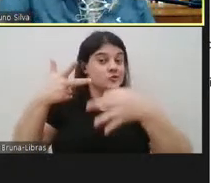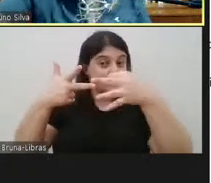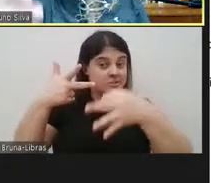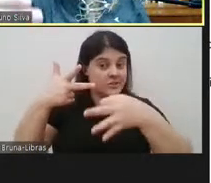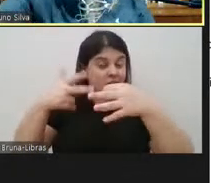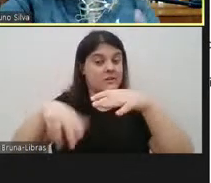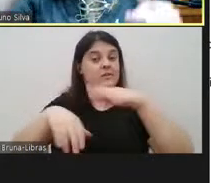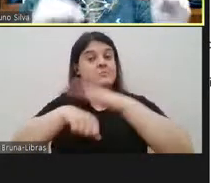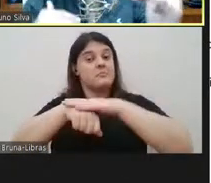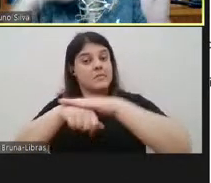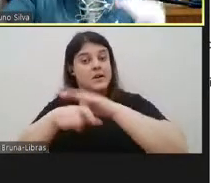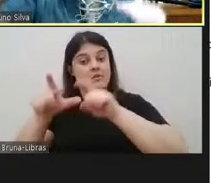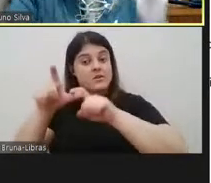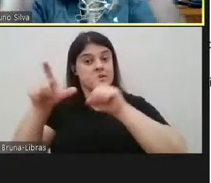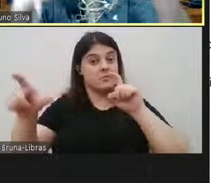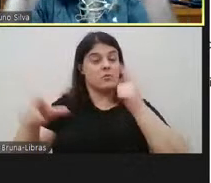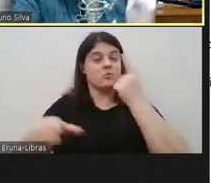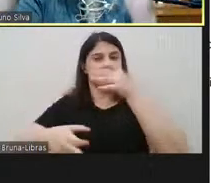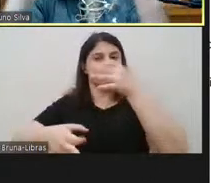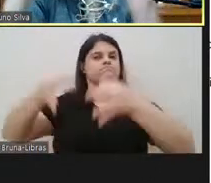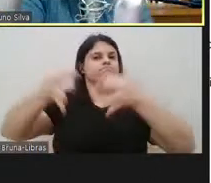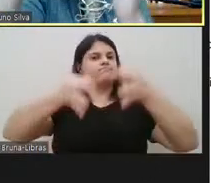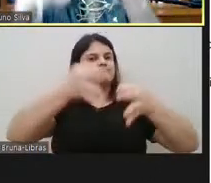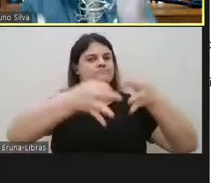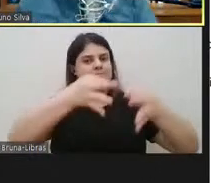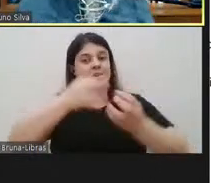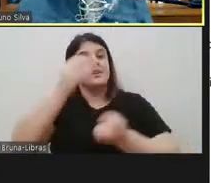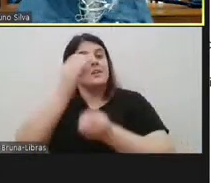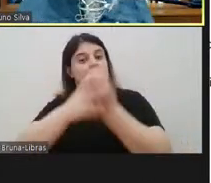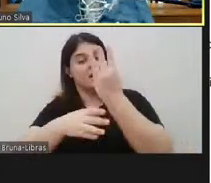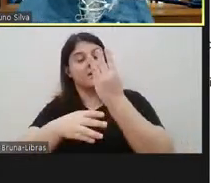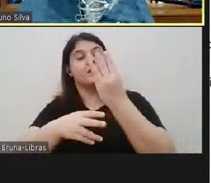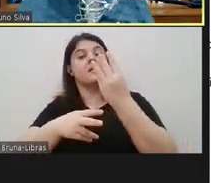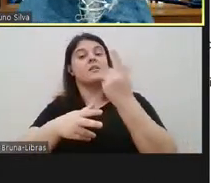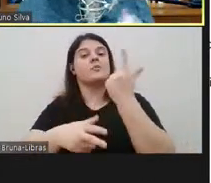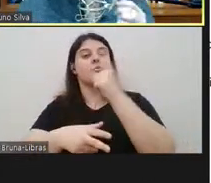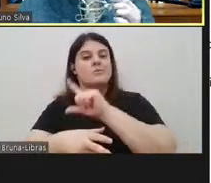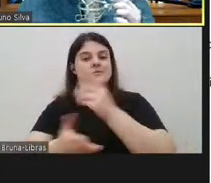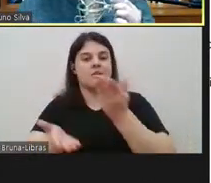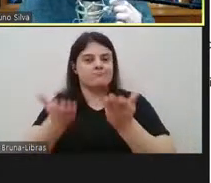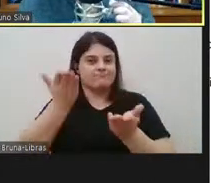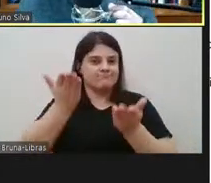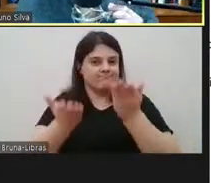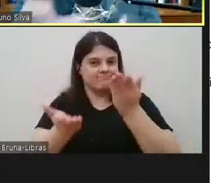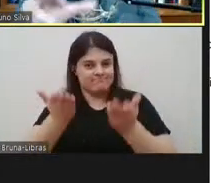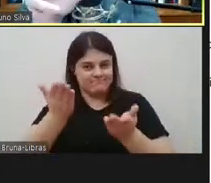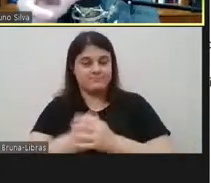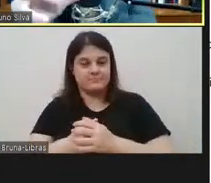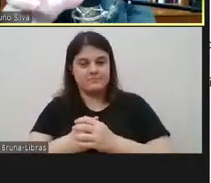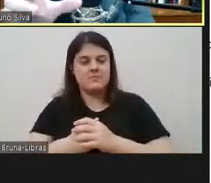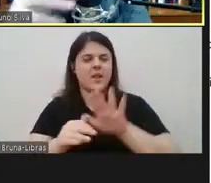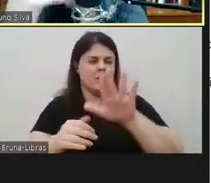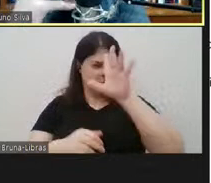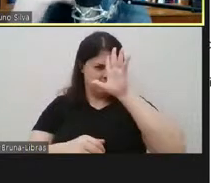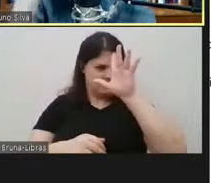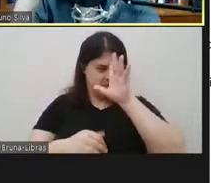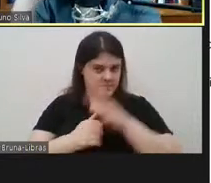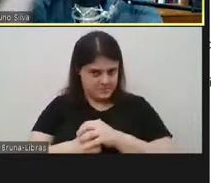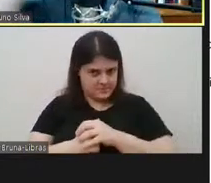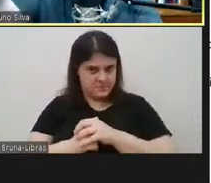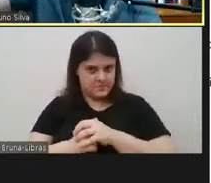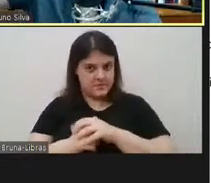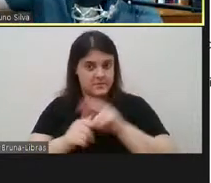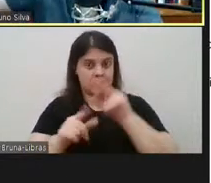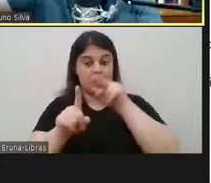atue de maneira independente para que possa julgar e com isso escrito os sistemas de peso e contra contra feliz agora vamos mais não seguinte